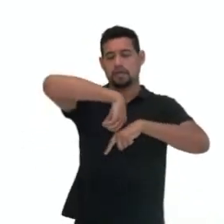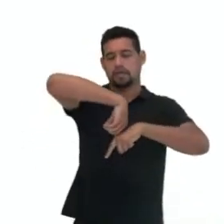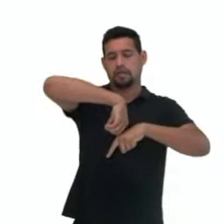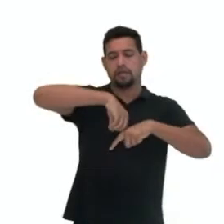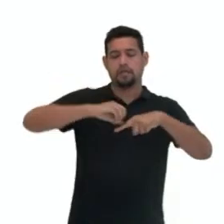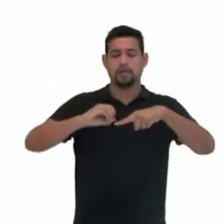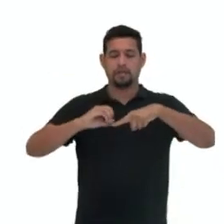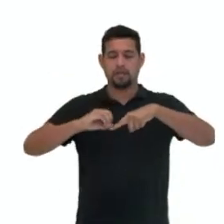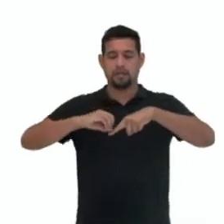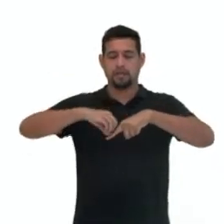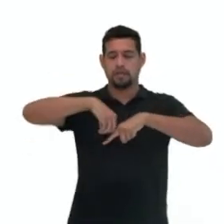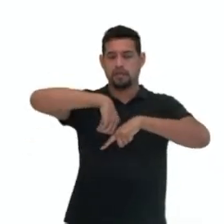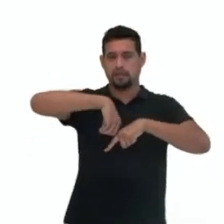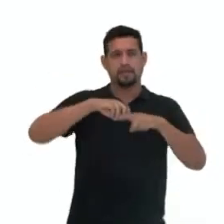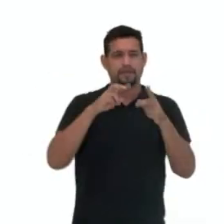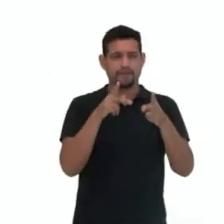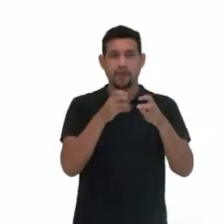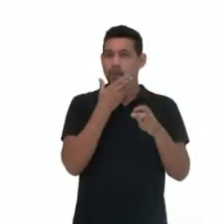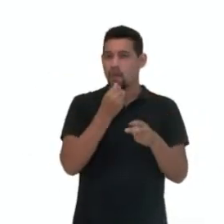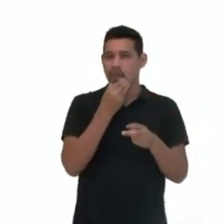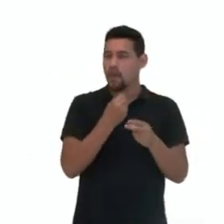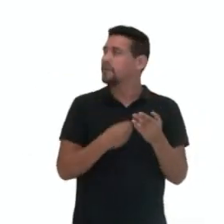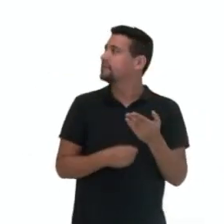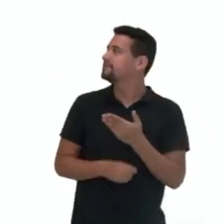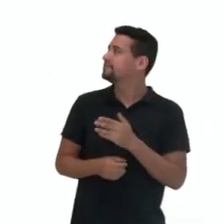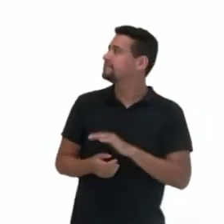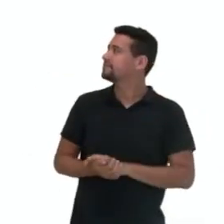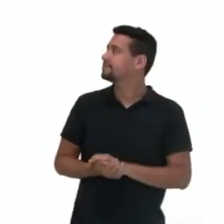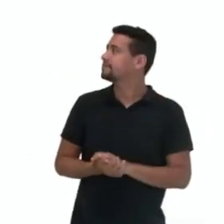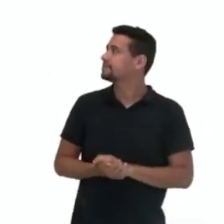ó. A gente observa esse moço aqui, né?